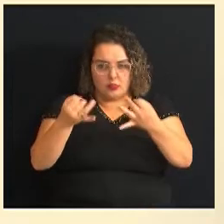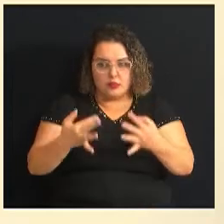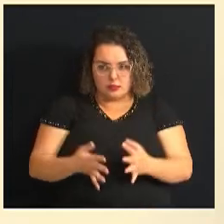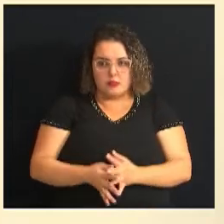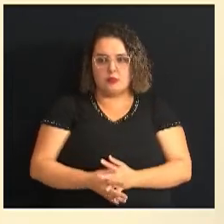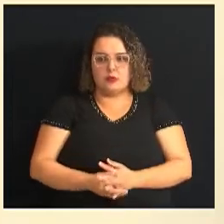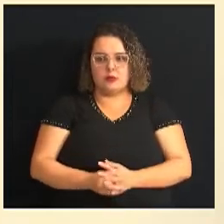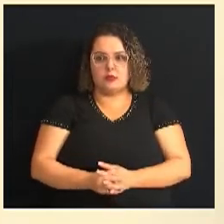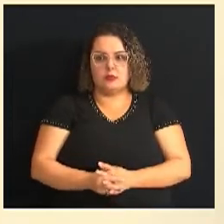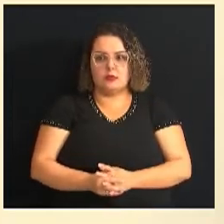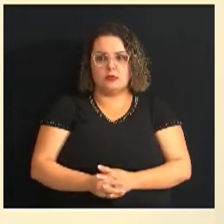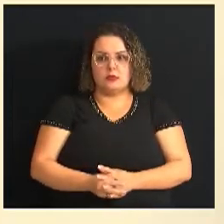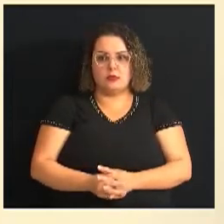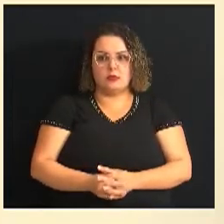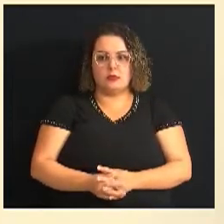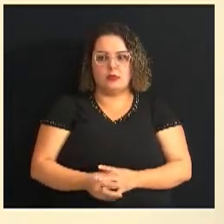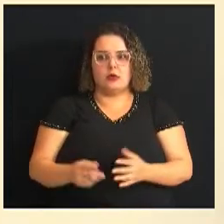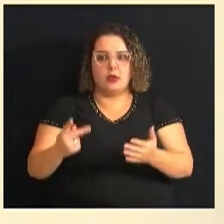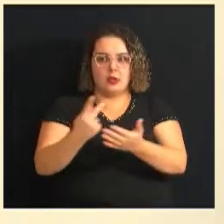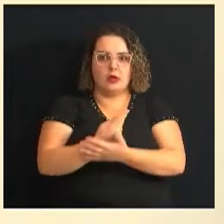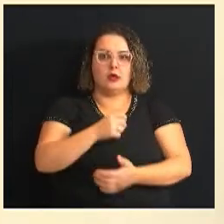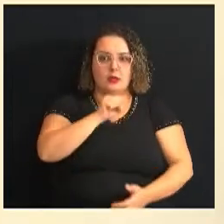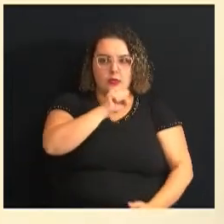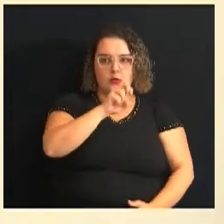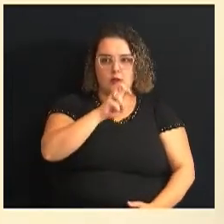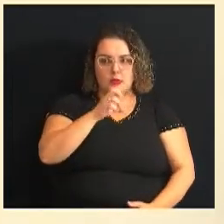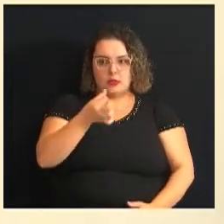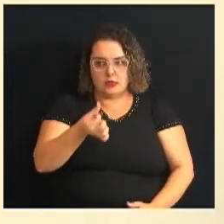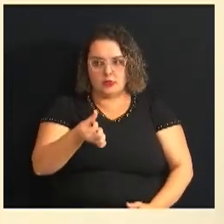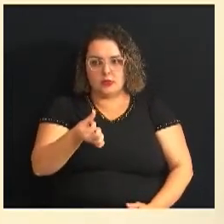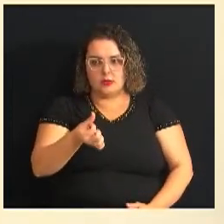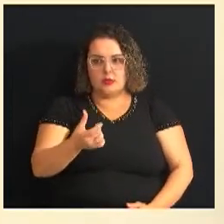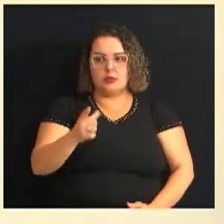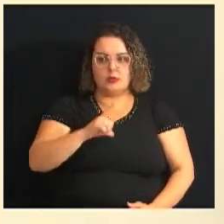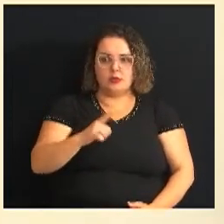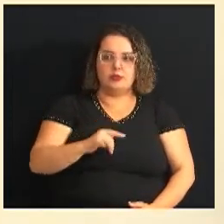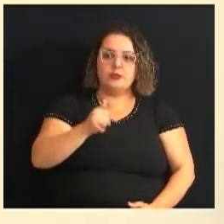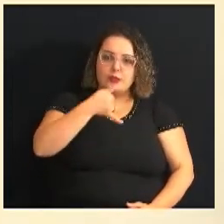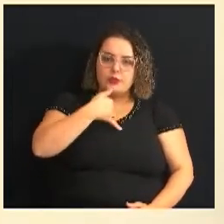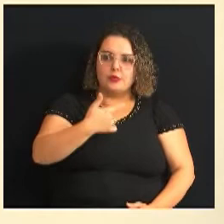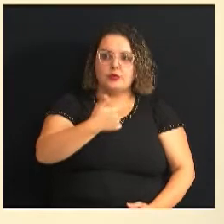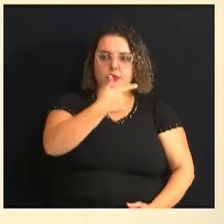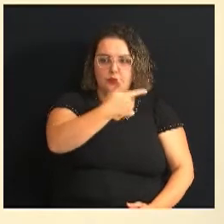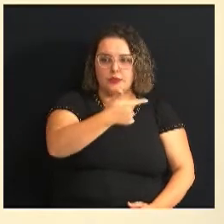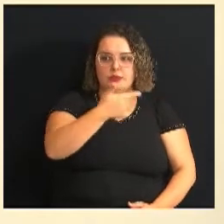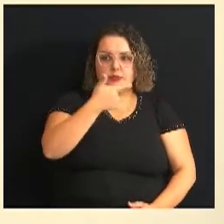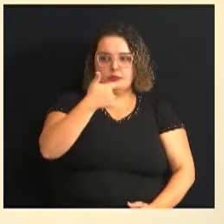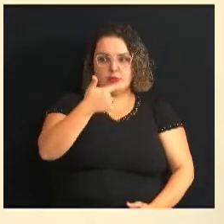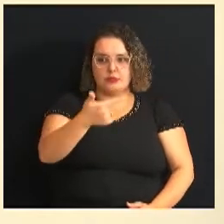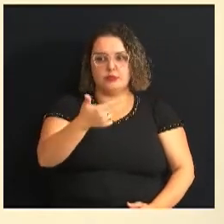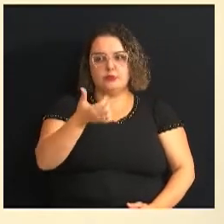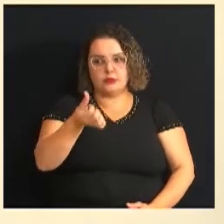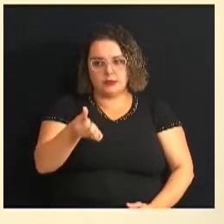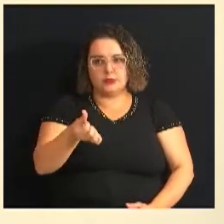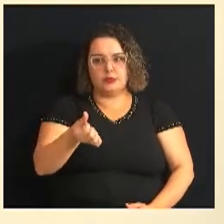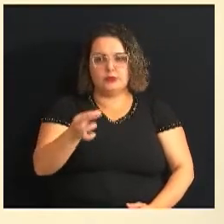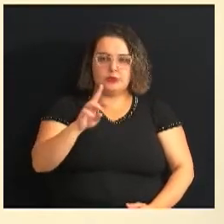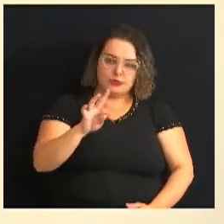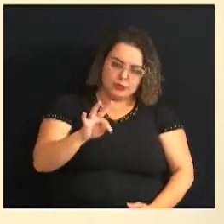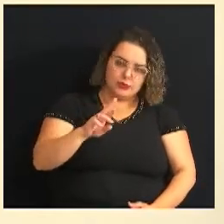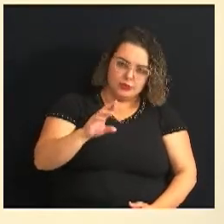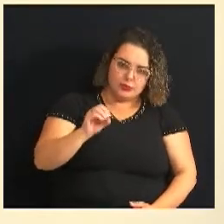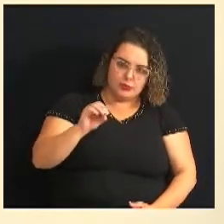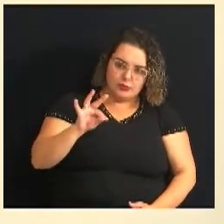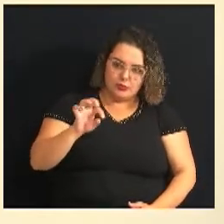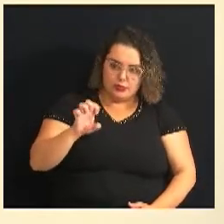orientações. Engano, foi colocado aqui 856 e nós tivemos, infelizmente, 226 trotes. Então é um número que,